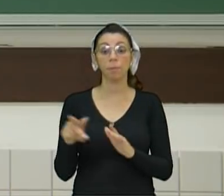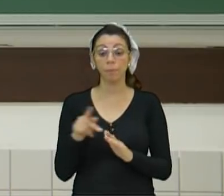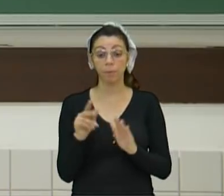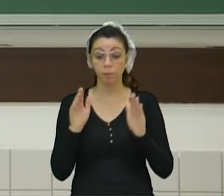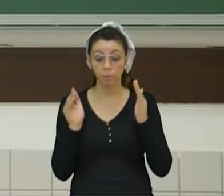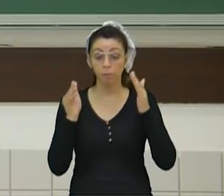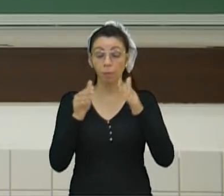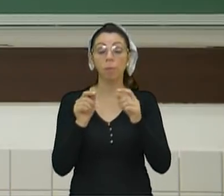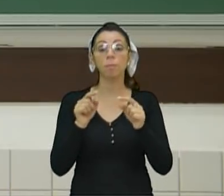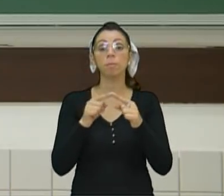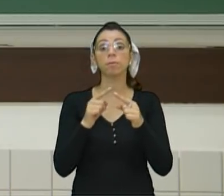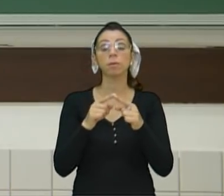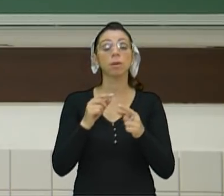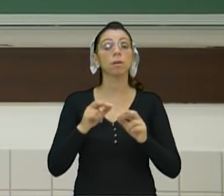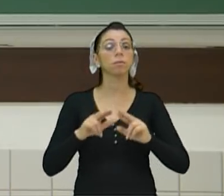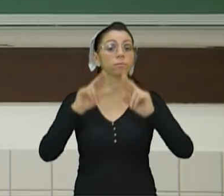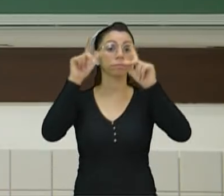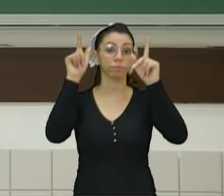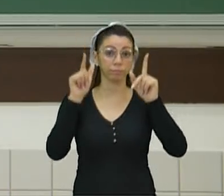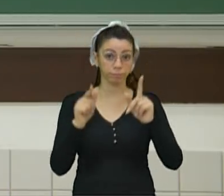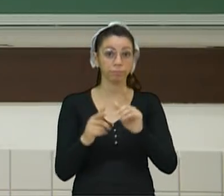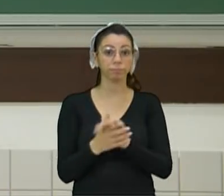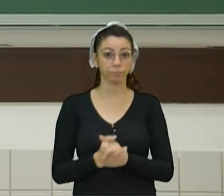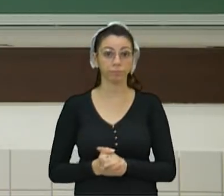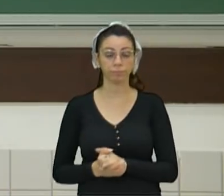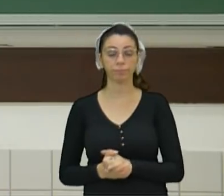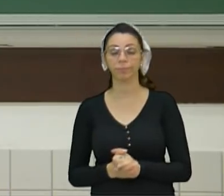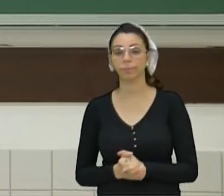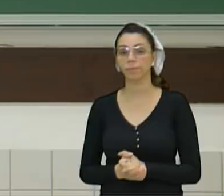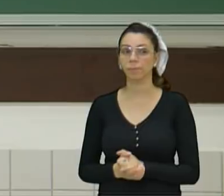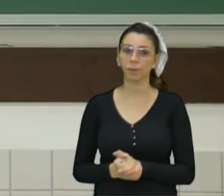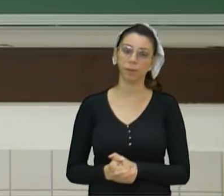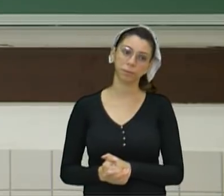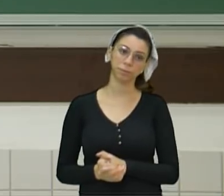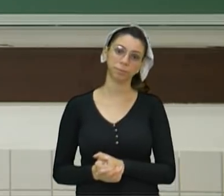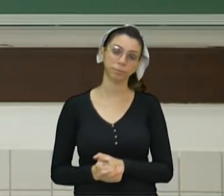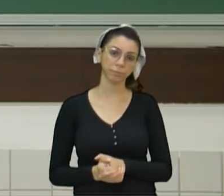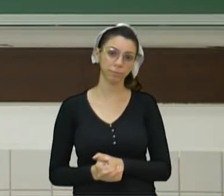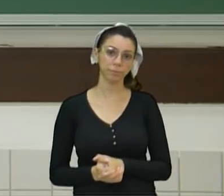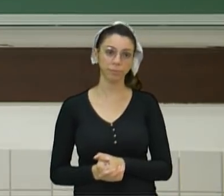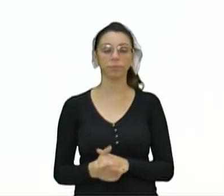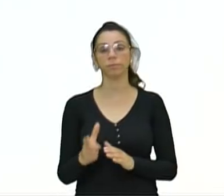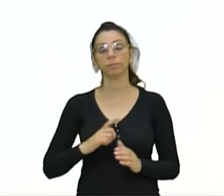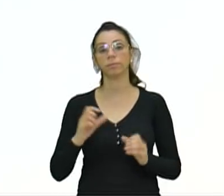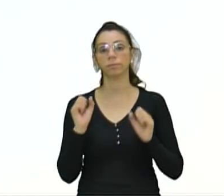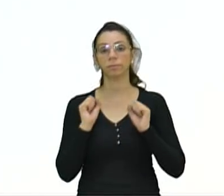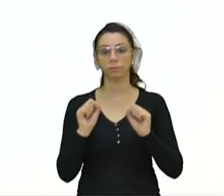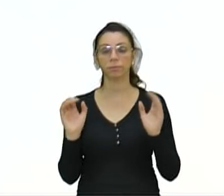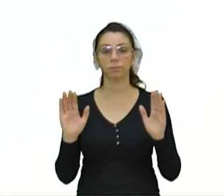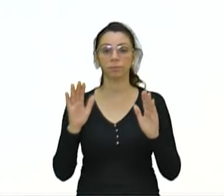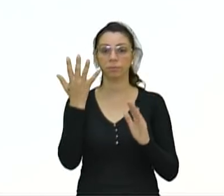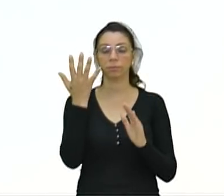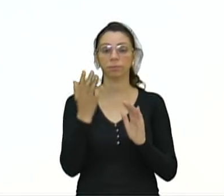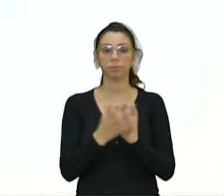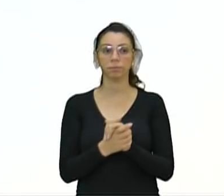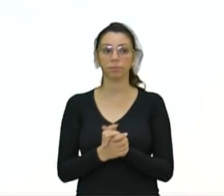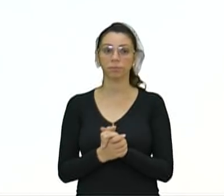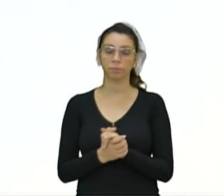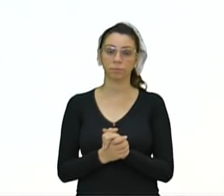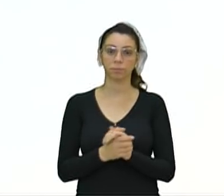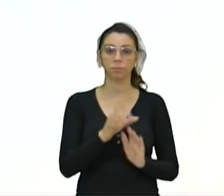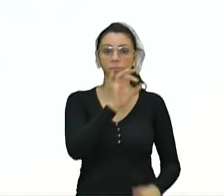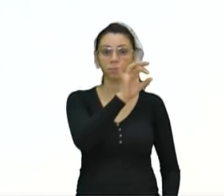isso para vocês notarem essa diferença, tá bom? Então, vamos lá. Então, assim, a probabilidade de obter a sequência que